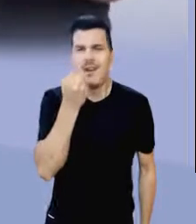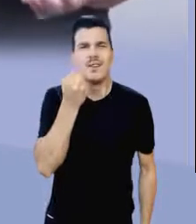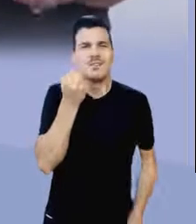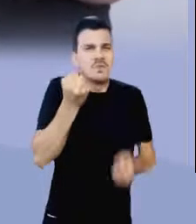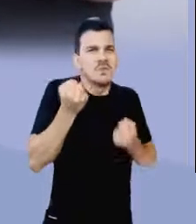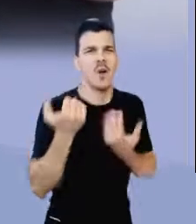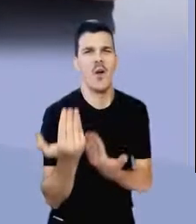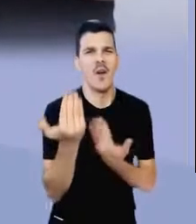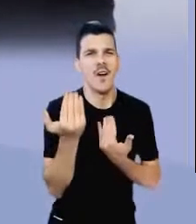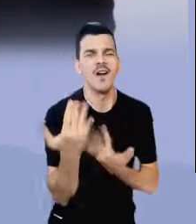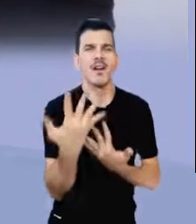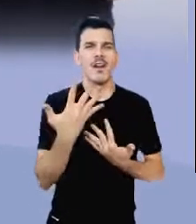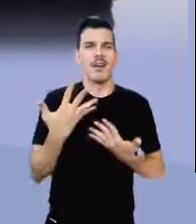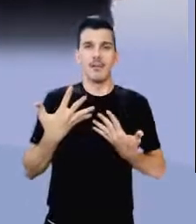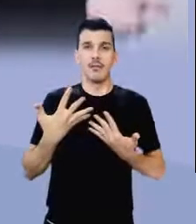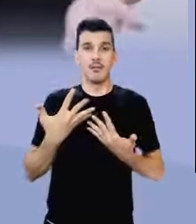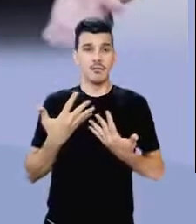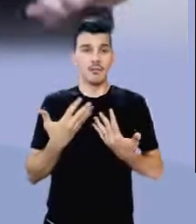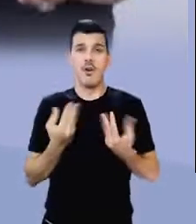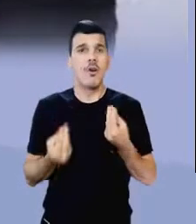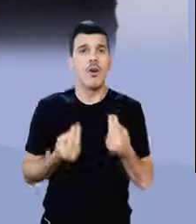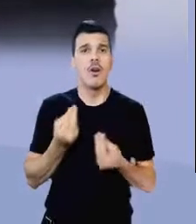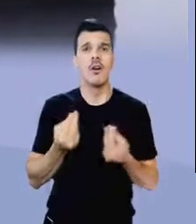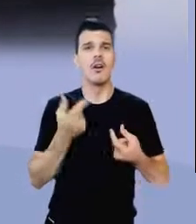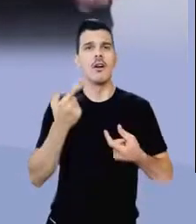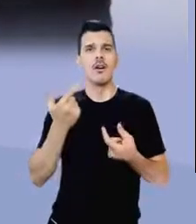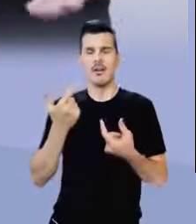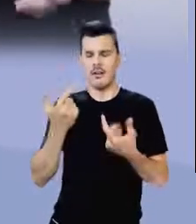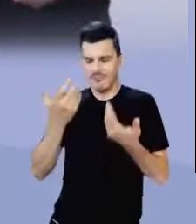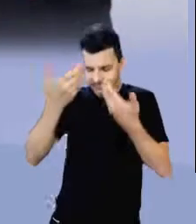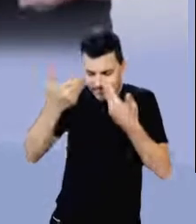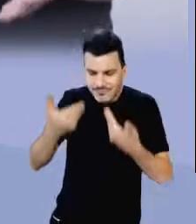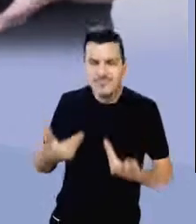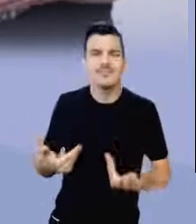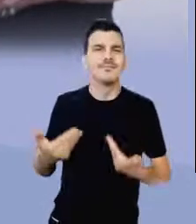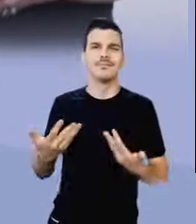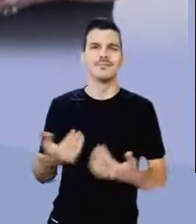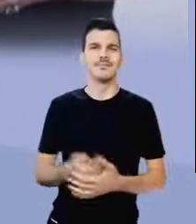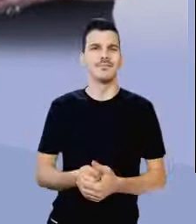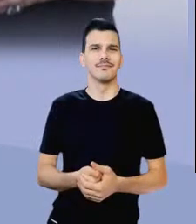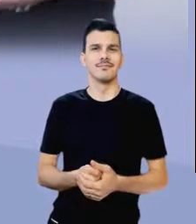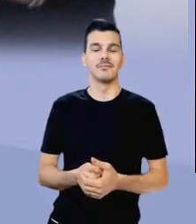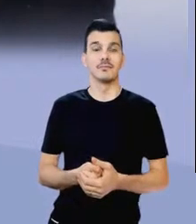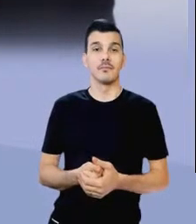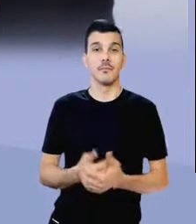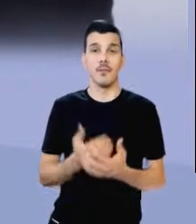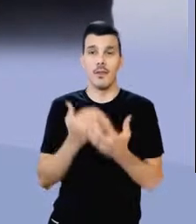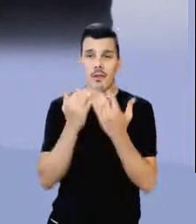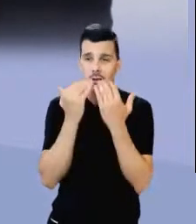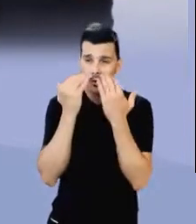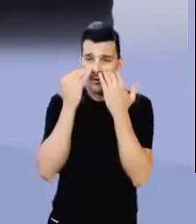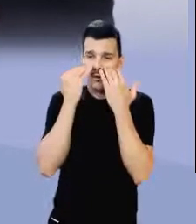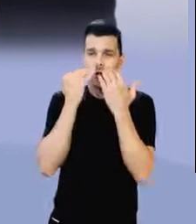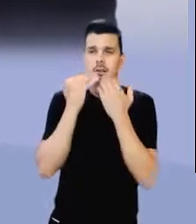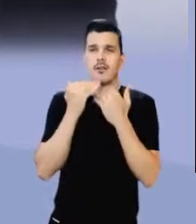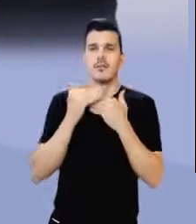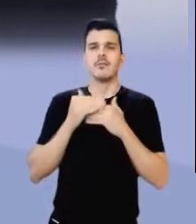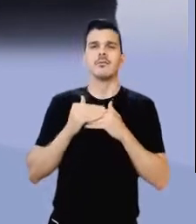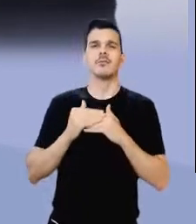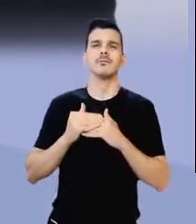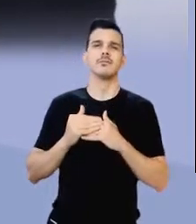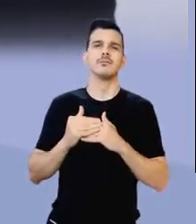de jovem, de moça jovem ou de rapaz novo? Esses olhos vazios,